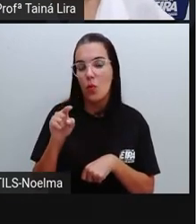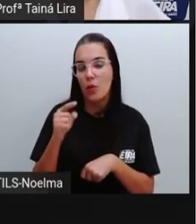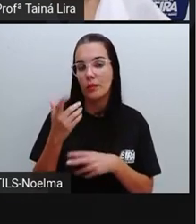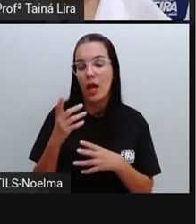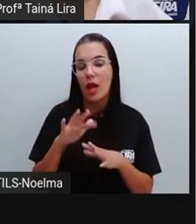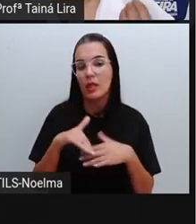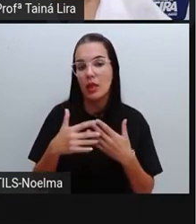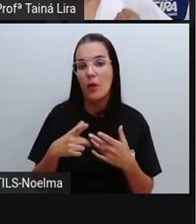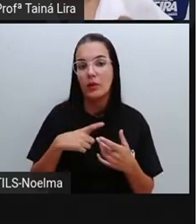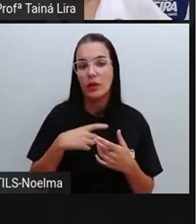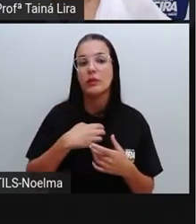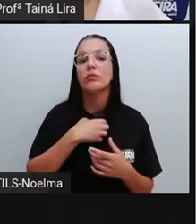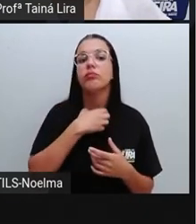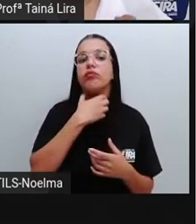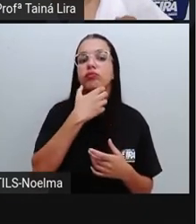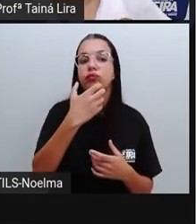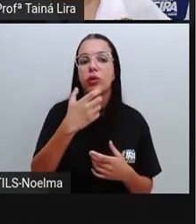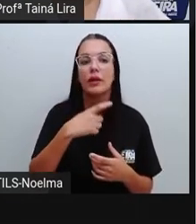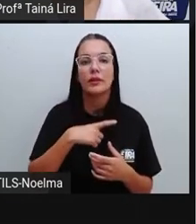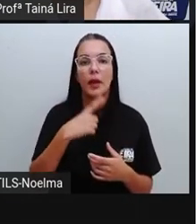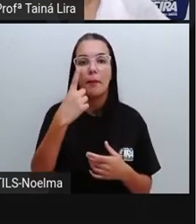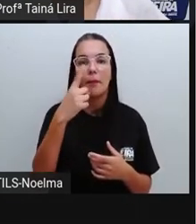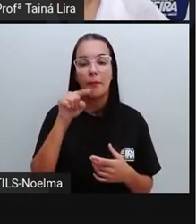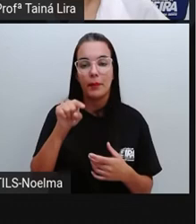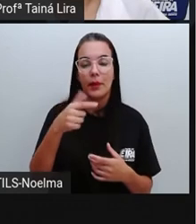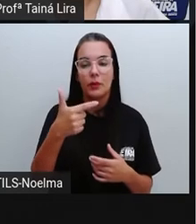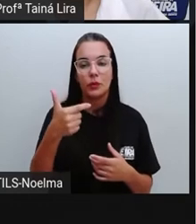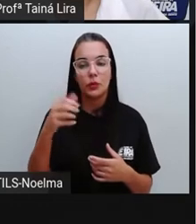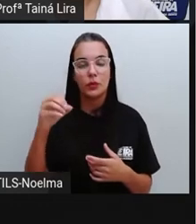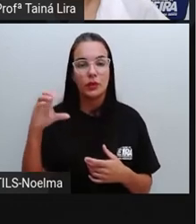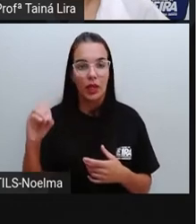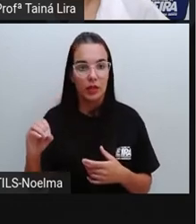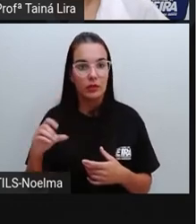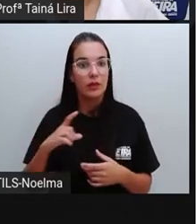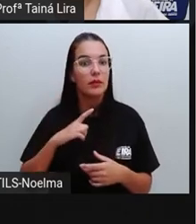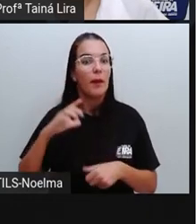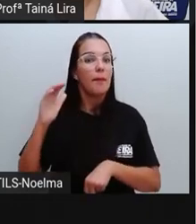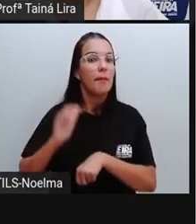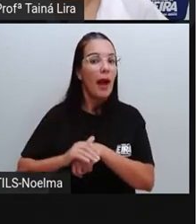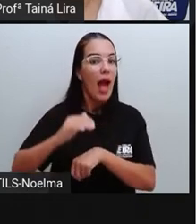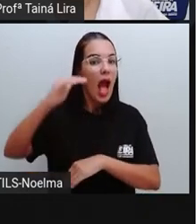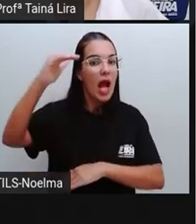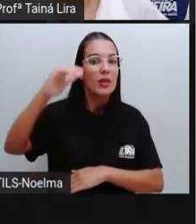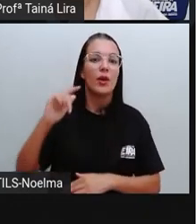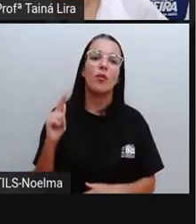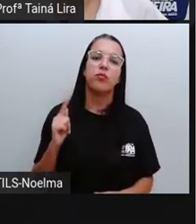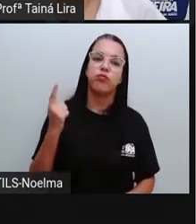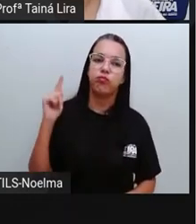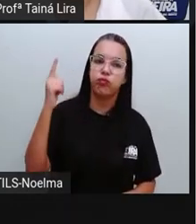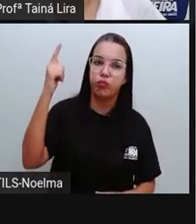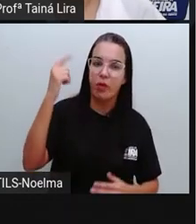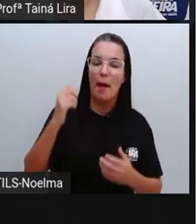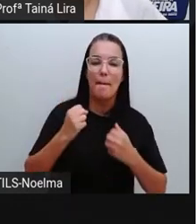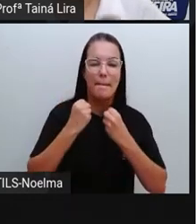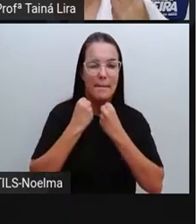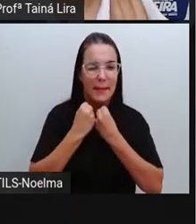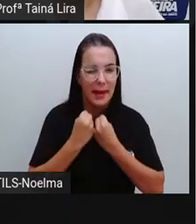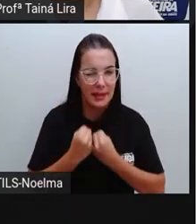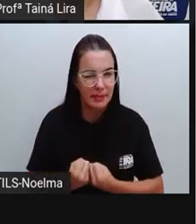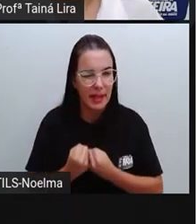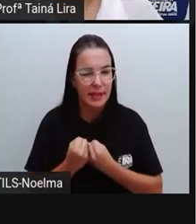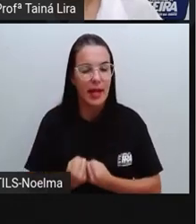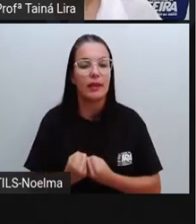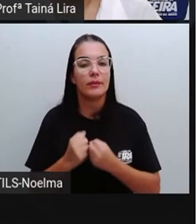Ela pesa 1.200, 1.200, olha lá, ele é maior do que 1.000, ele vem depois do 1.000, ele é